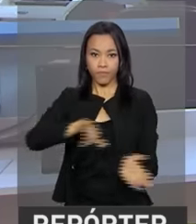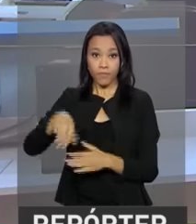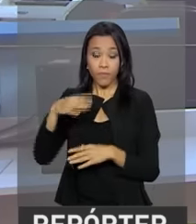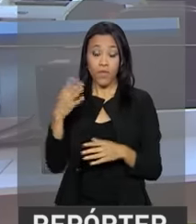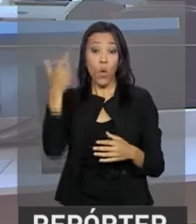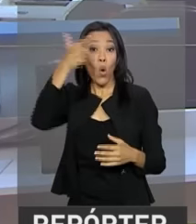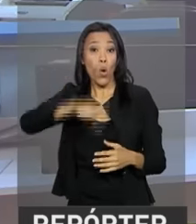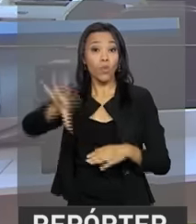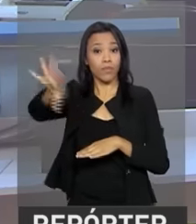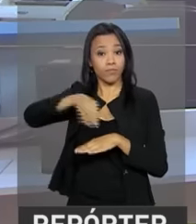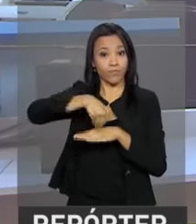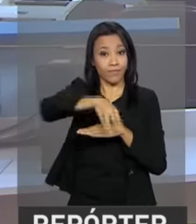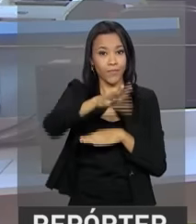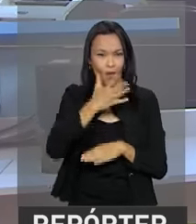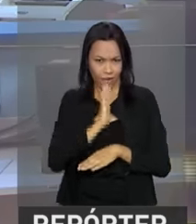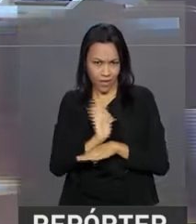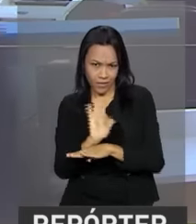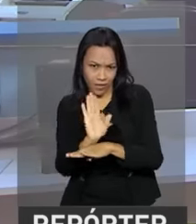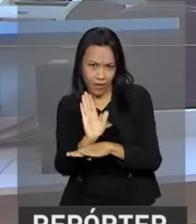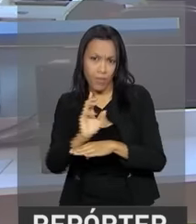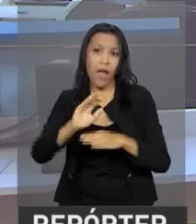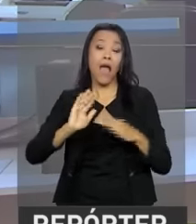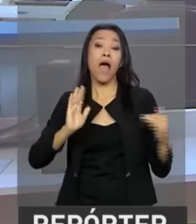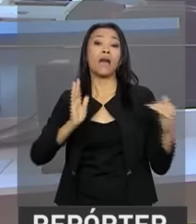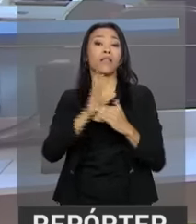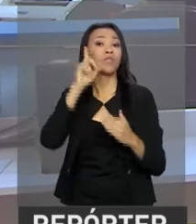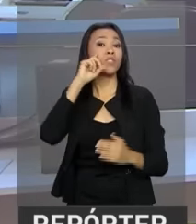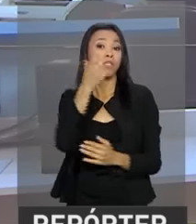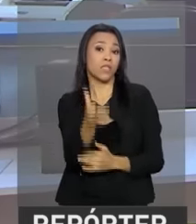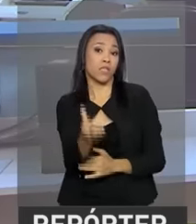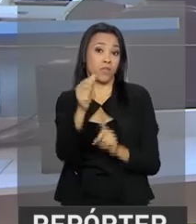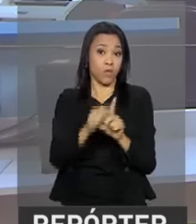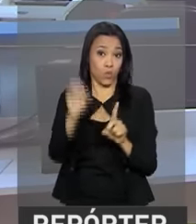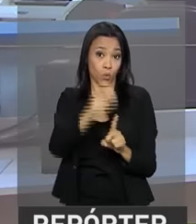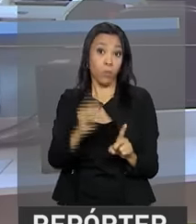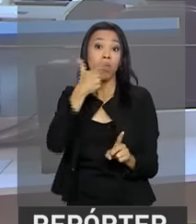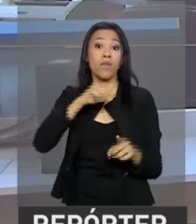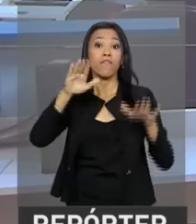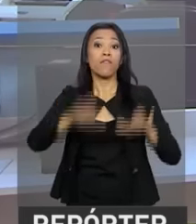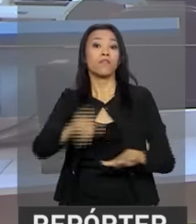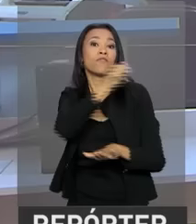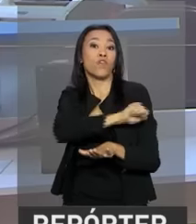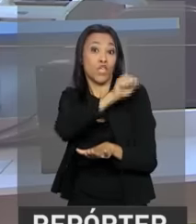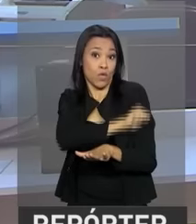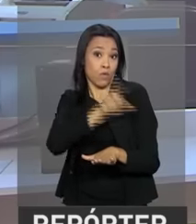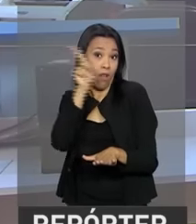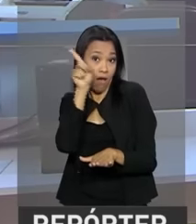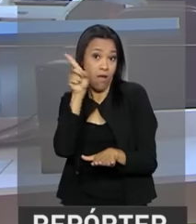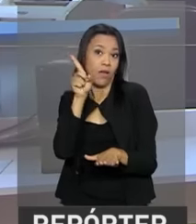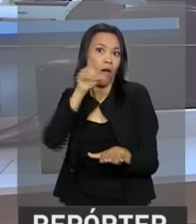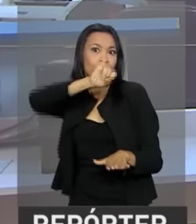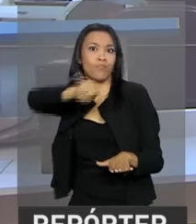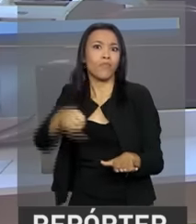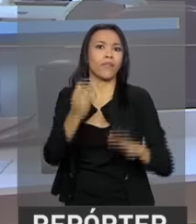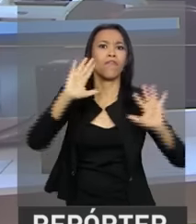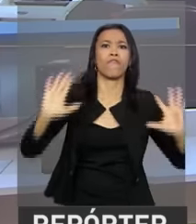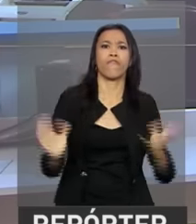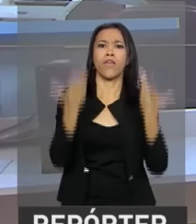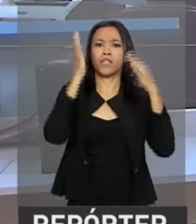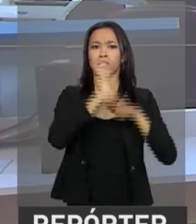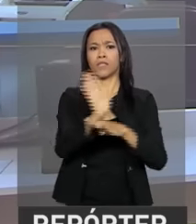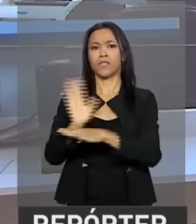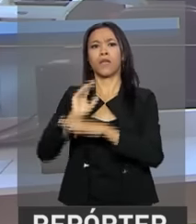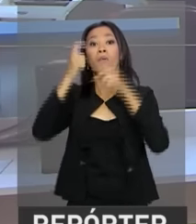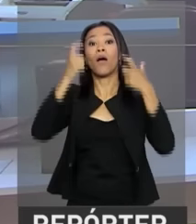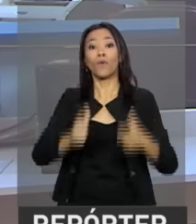próxima informação para quem gosta de cinema até o próximo dia 16 de outubro quem estiver no Rio de Janeiro vai poder aproveitar o festival de cinema do Rio de